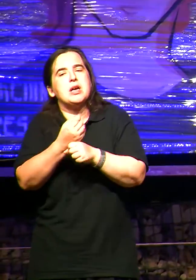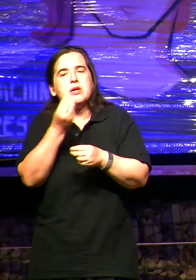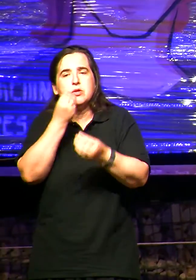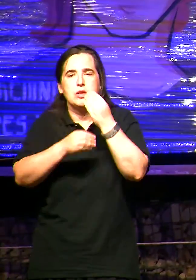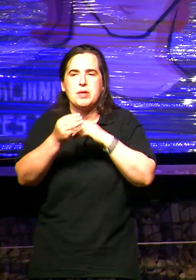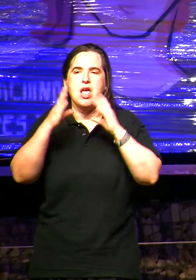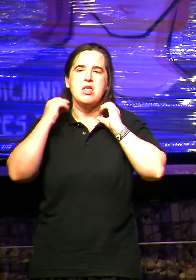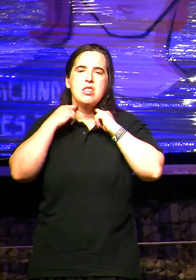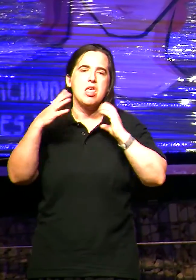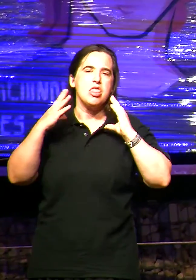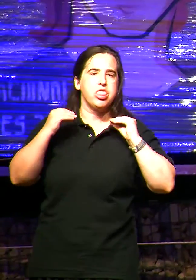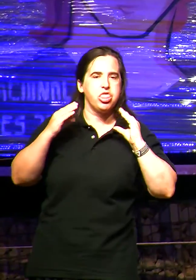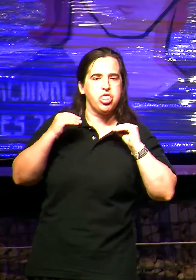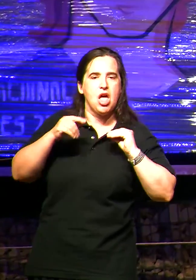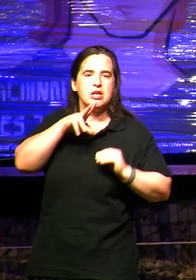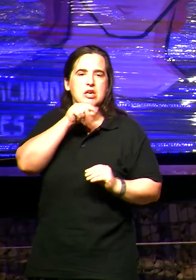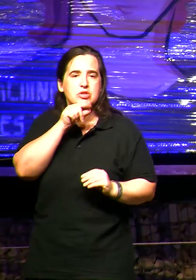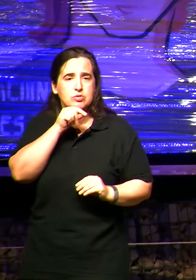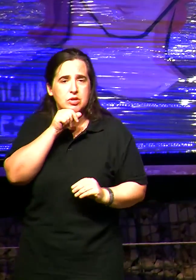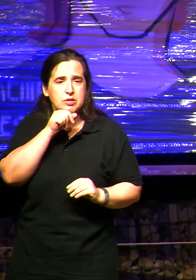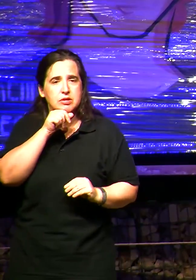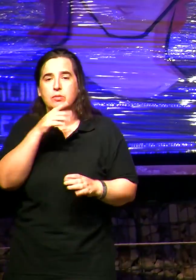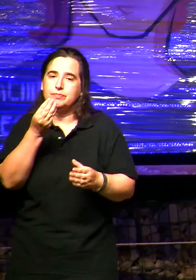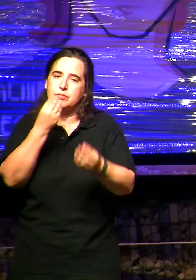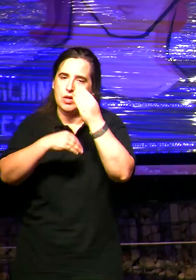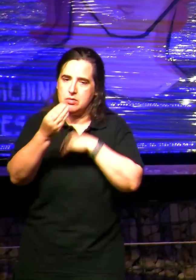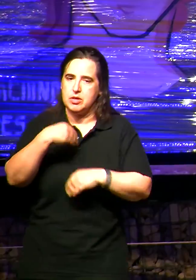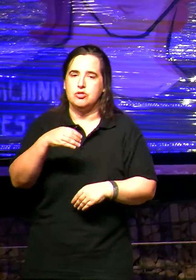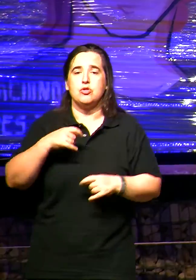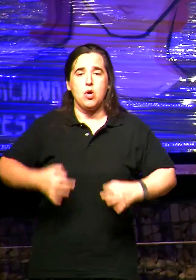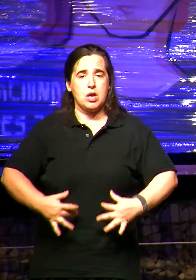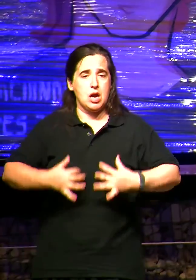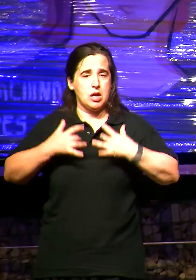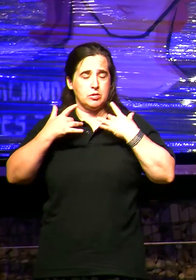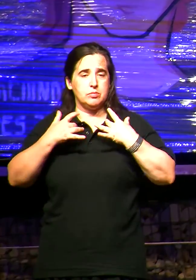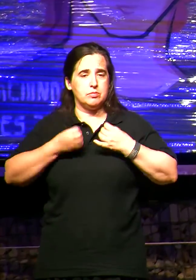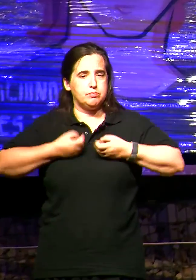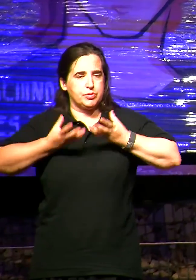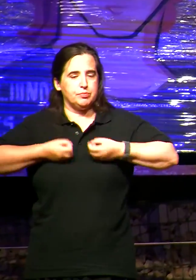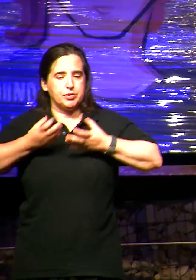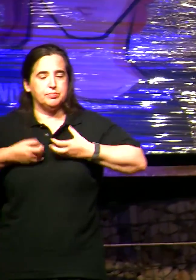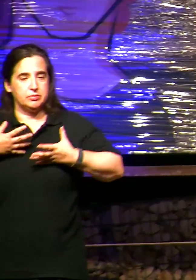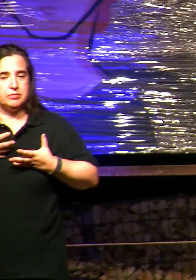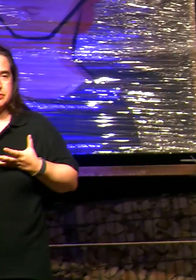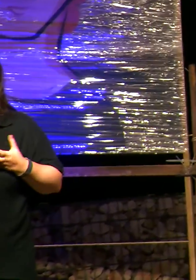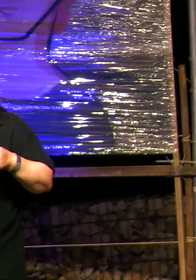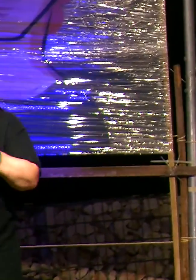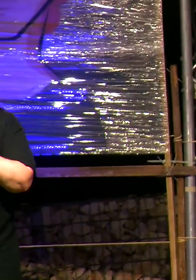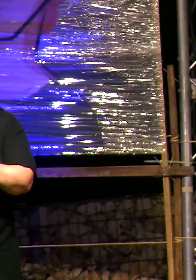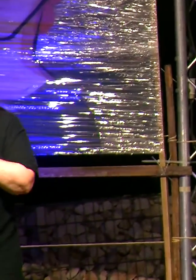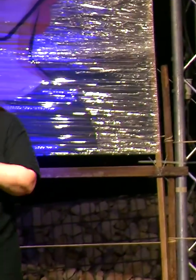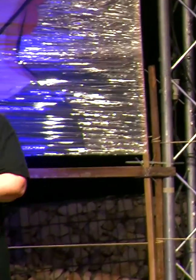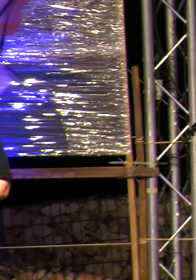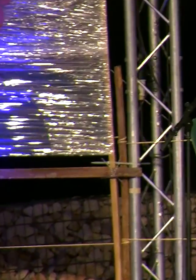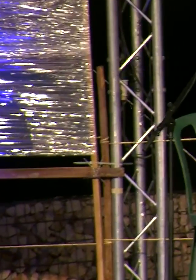como a gordura e os açúcares que são os alimentos do cancro são e é liberada e funciona no